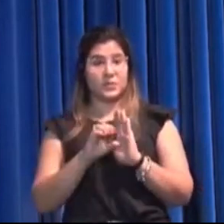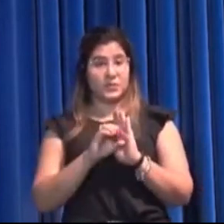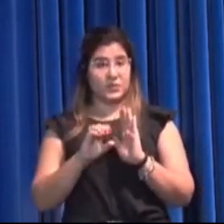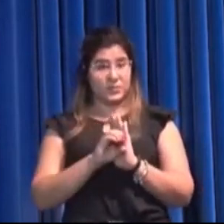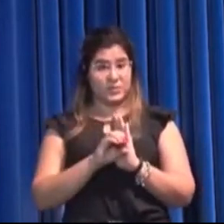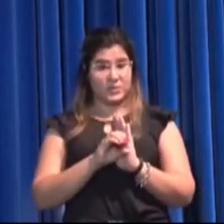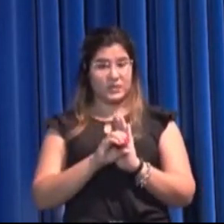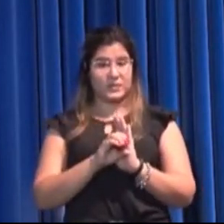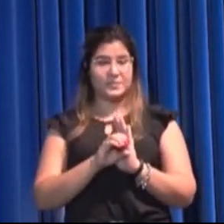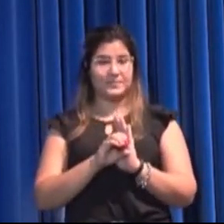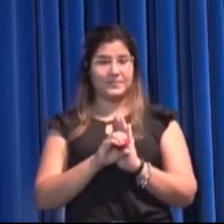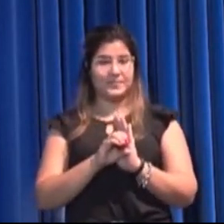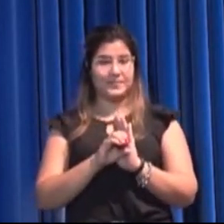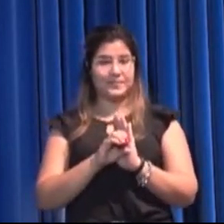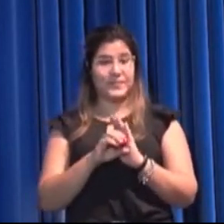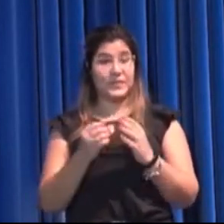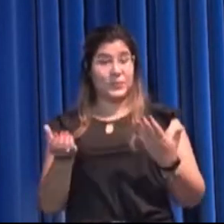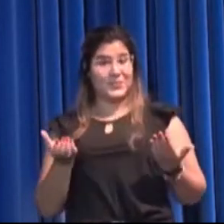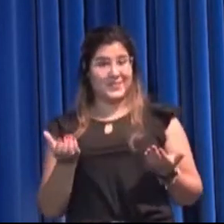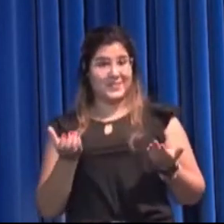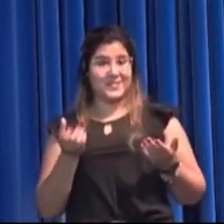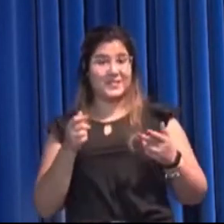de compartilhar com os irmãos